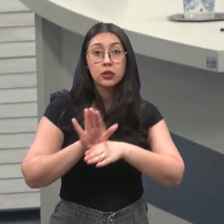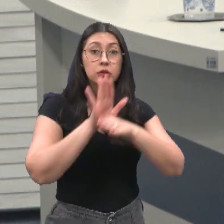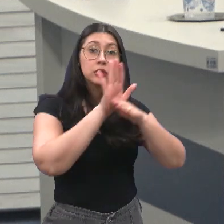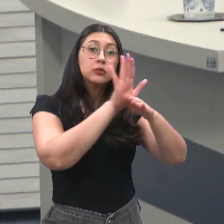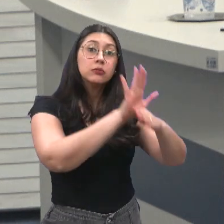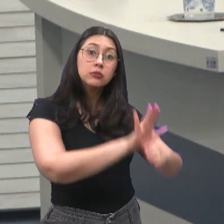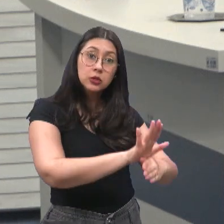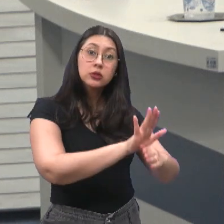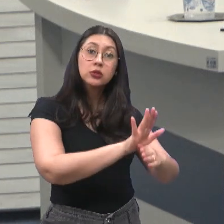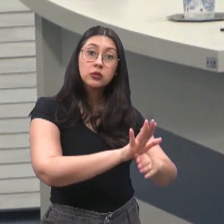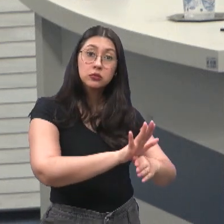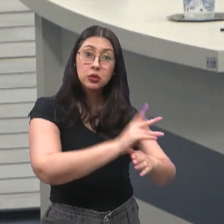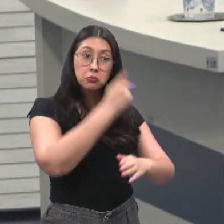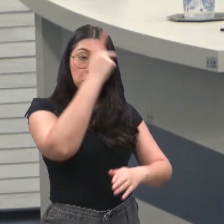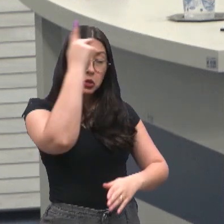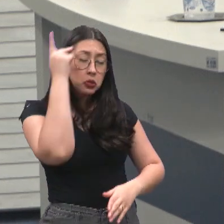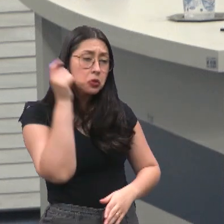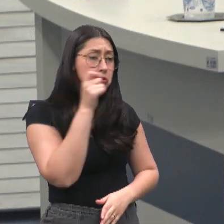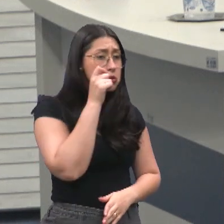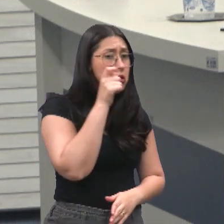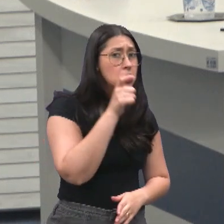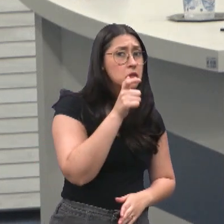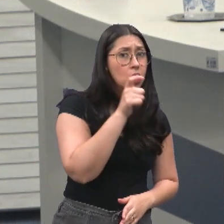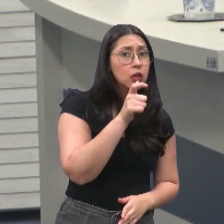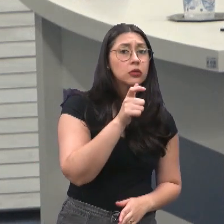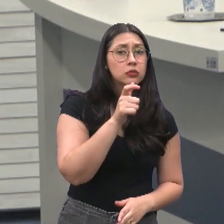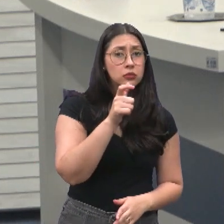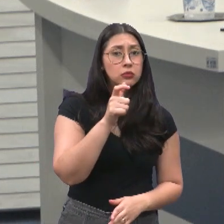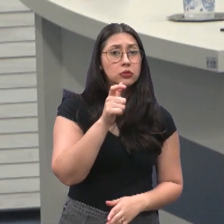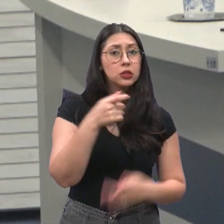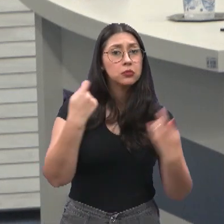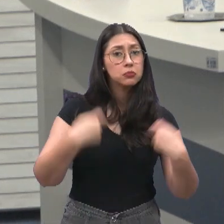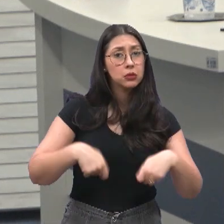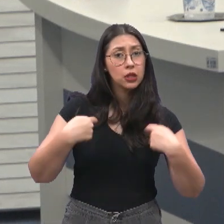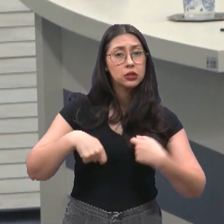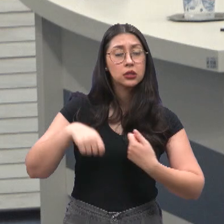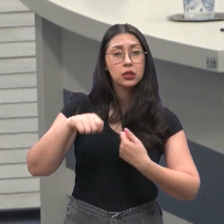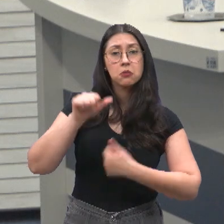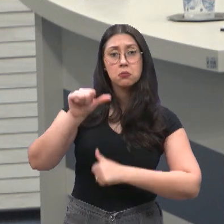dos interessados quanto à necessidade de alterações